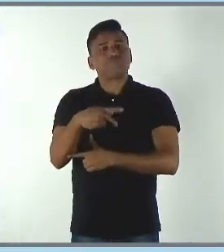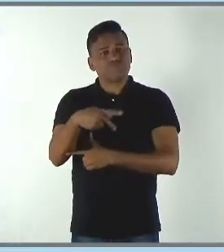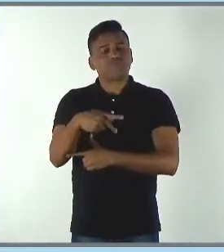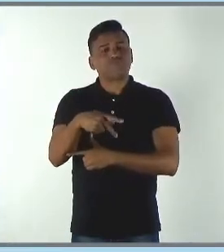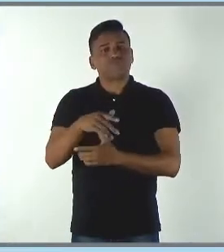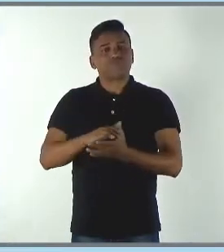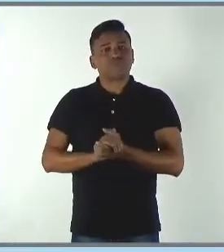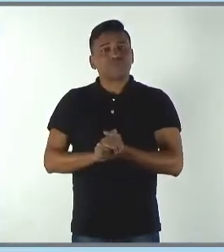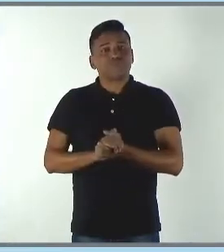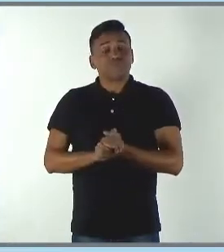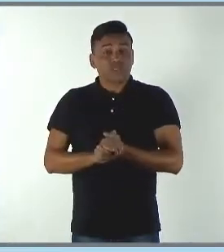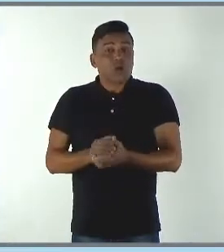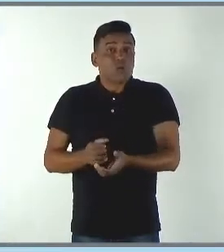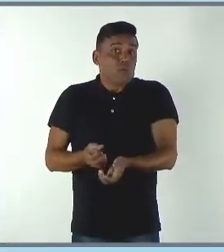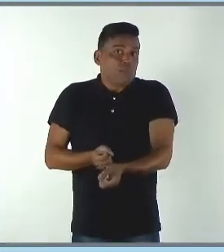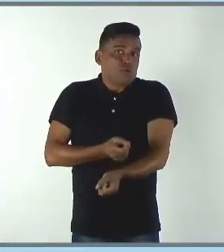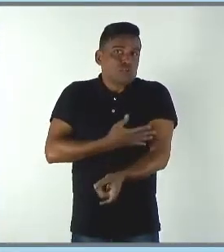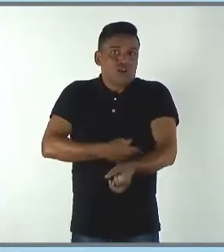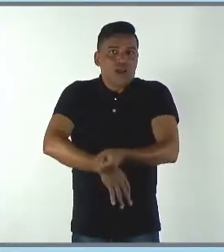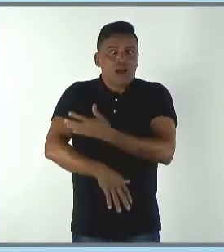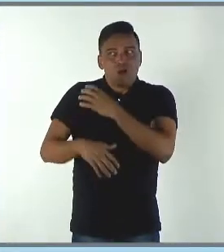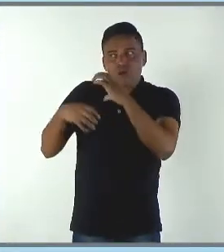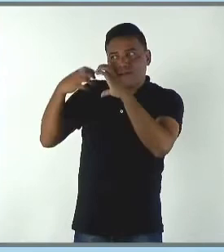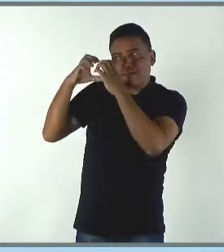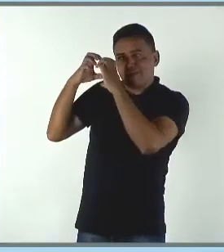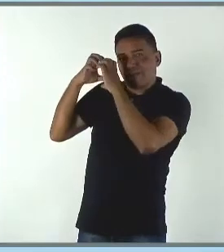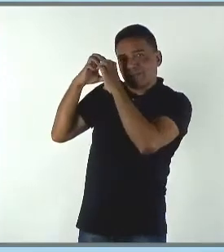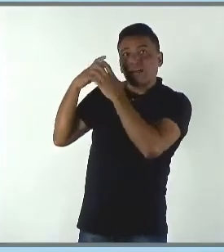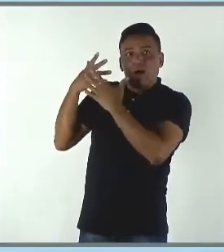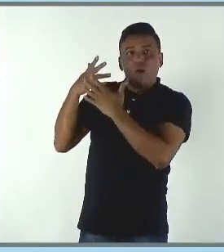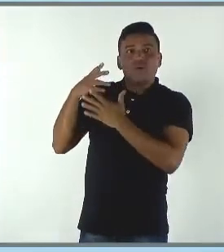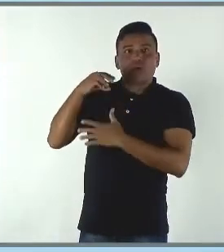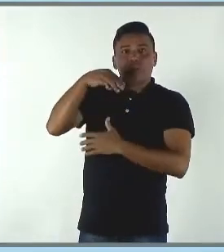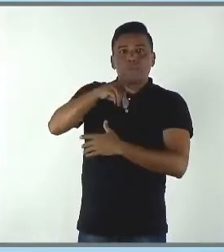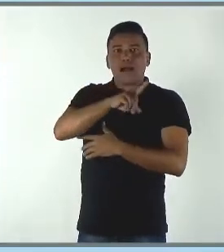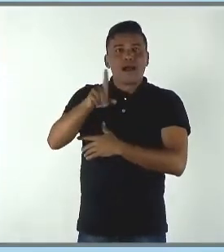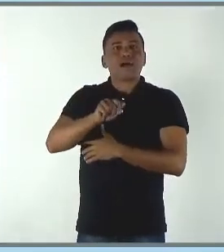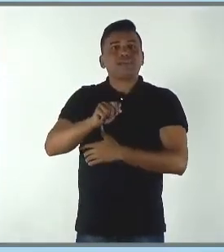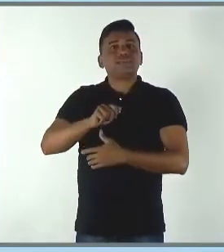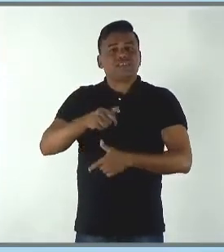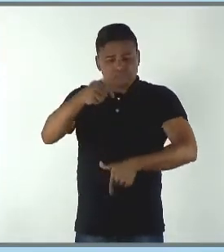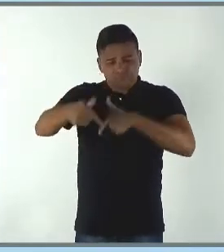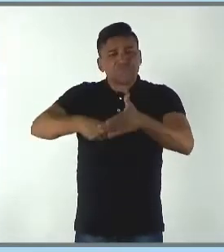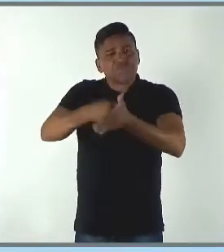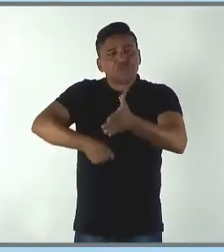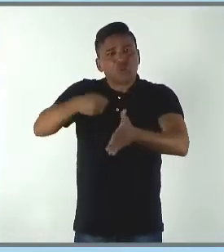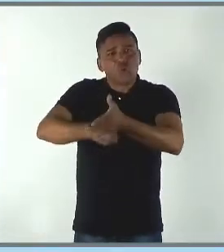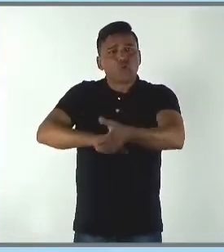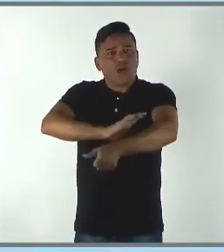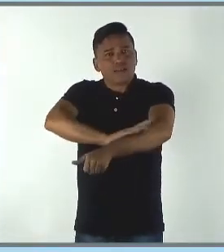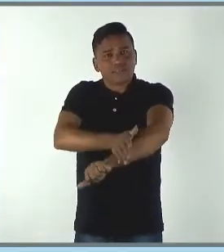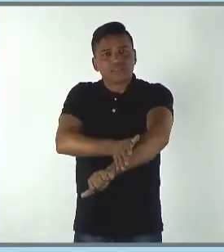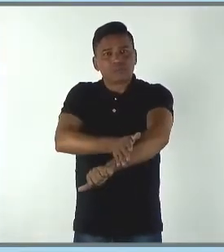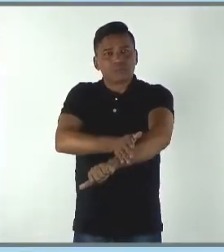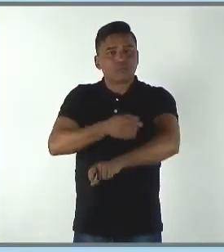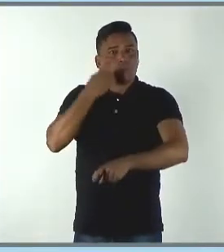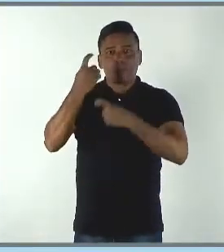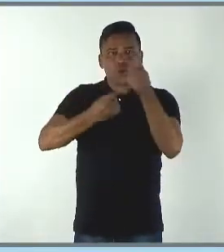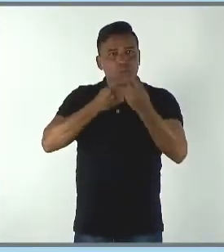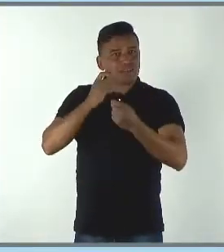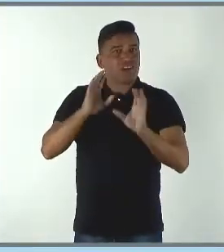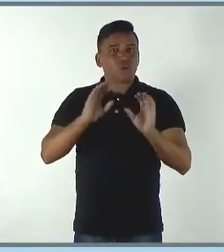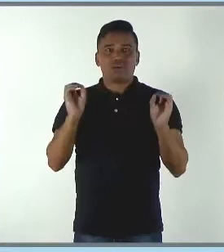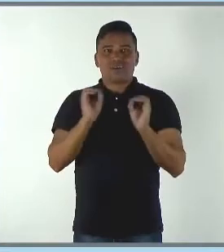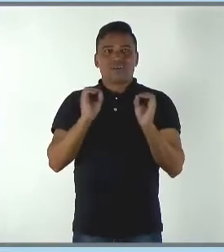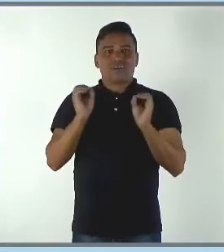Então, emocional e reflexivamente, a Masa é uma editora de luta antirracista. Não é uma preocupação de um